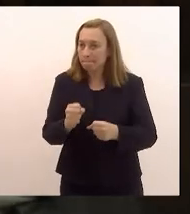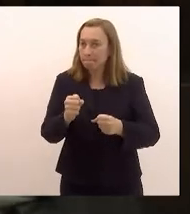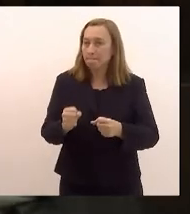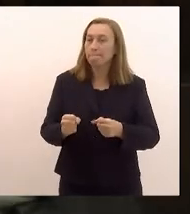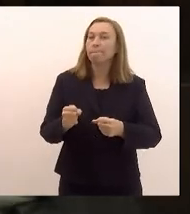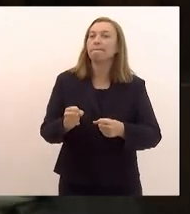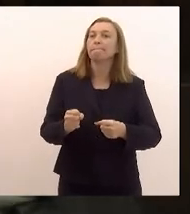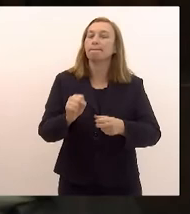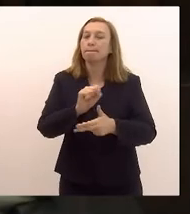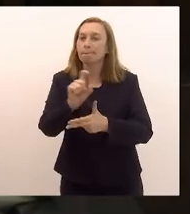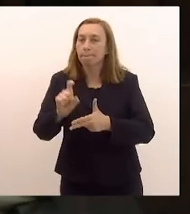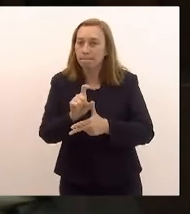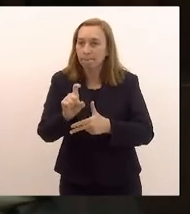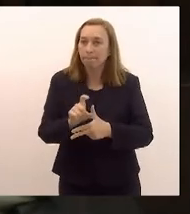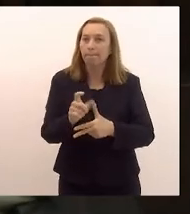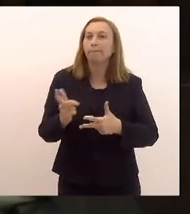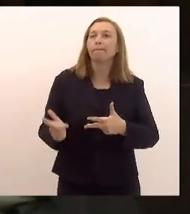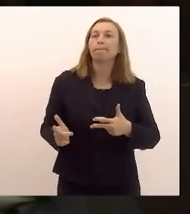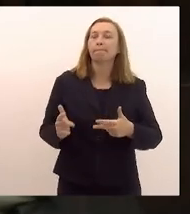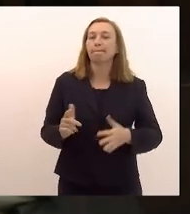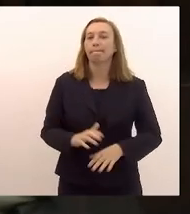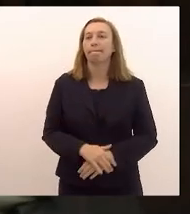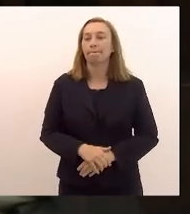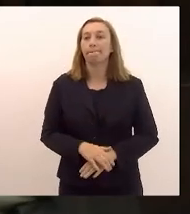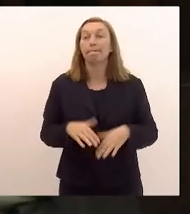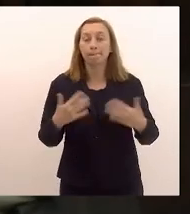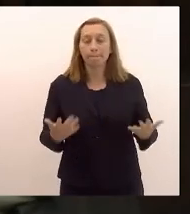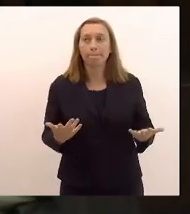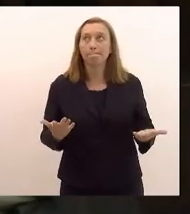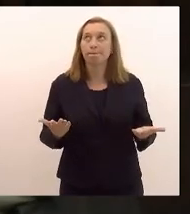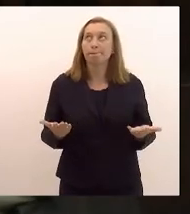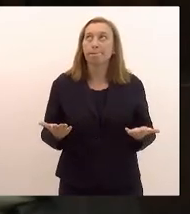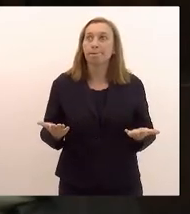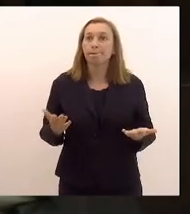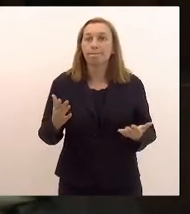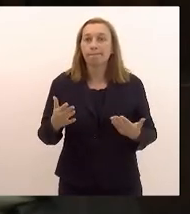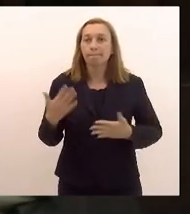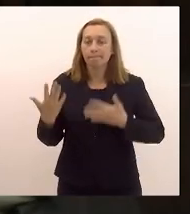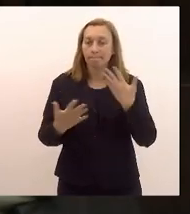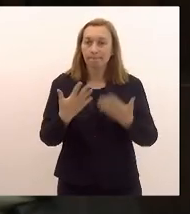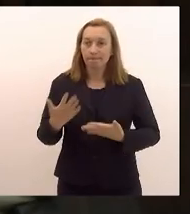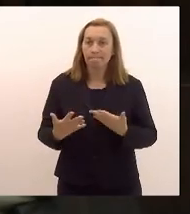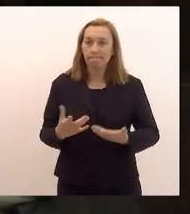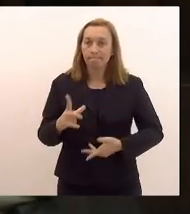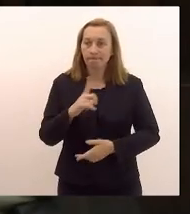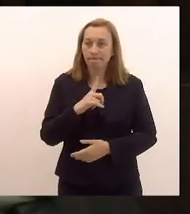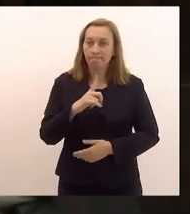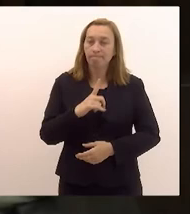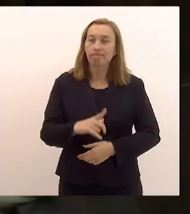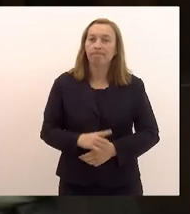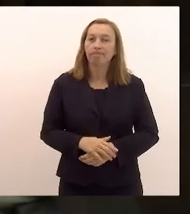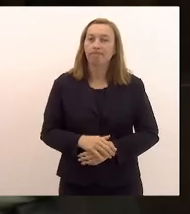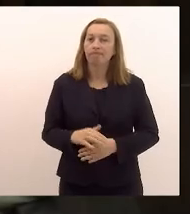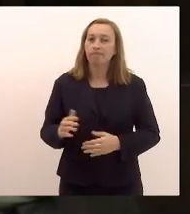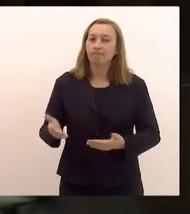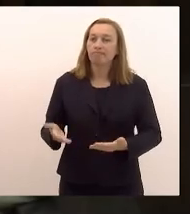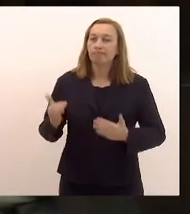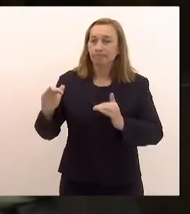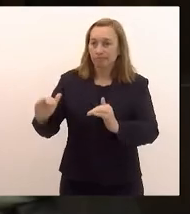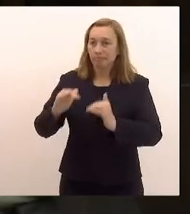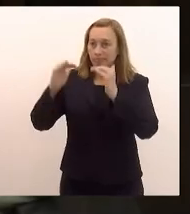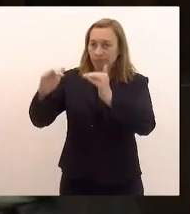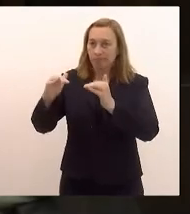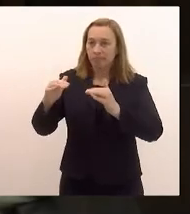celebração de acordos a na emissão de notas técnicas ou então é muito gratificante ter a vossa excelência